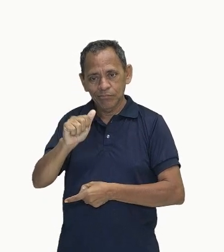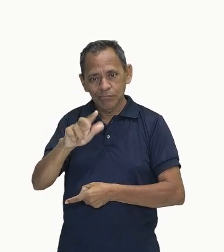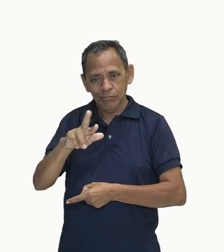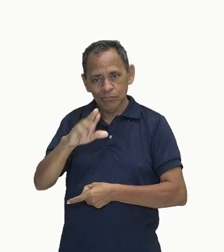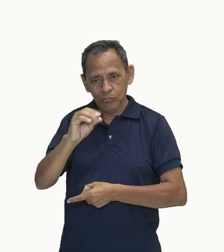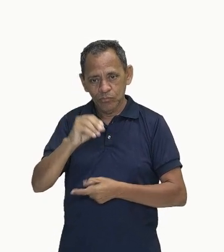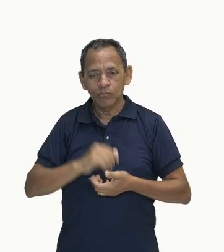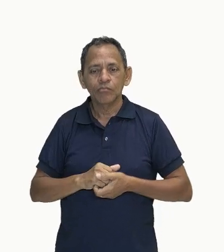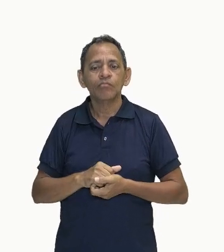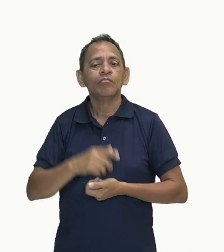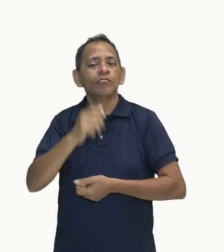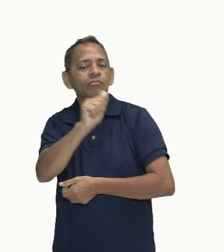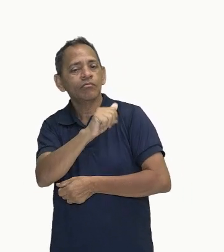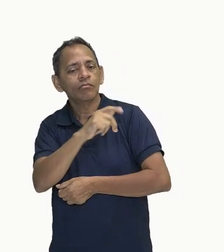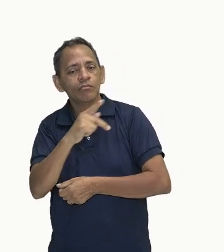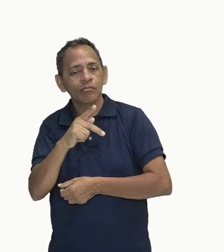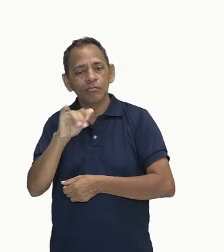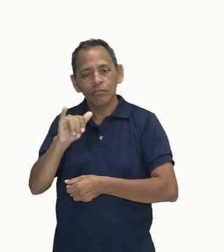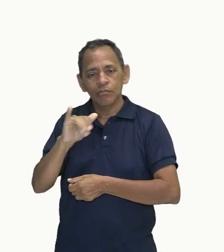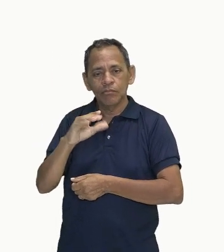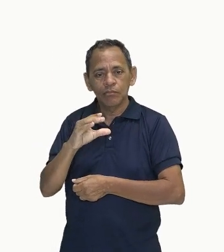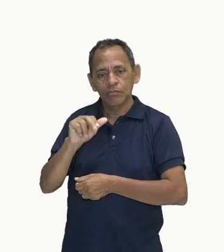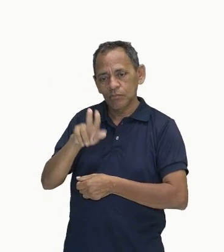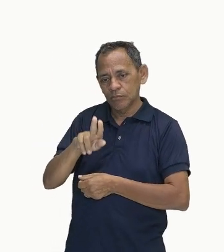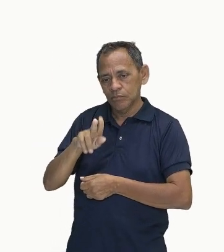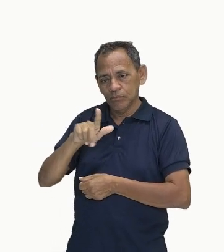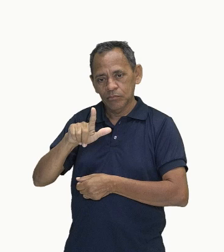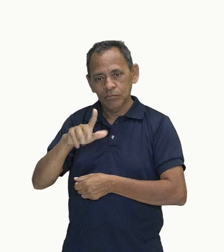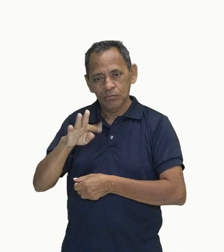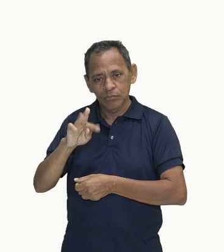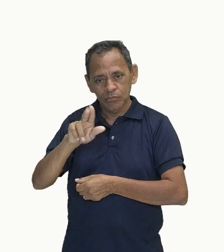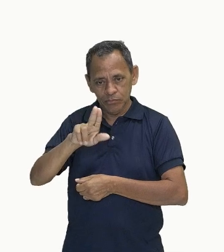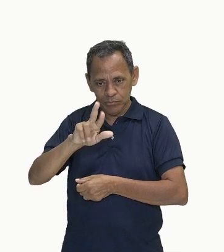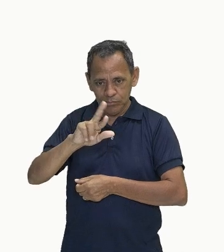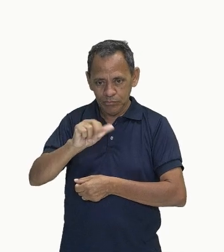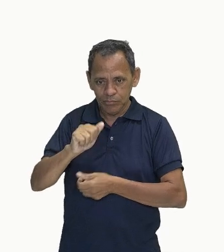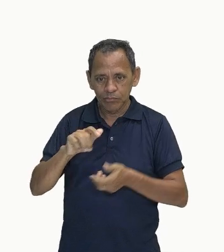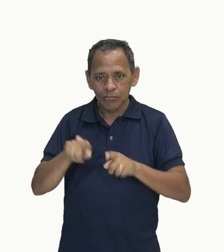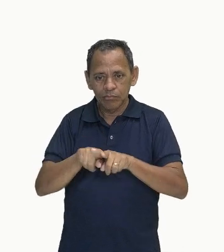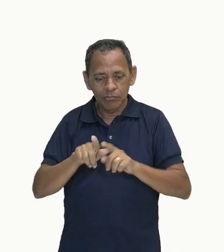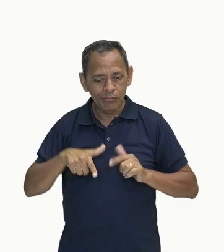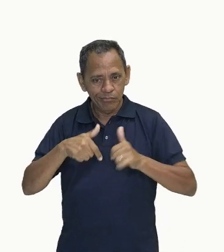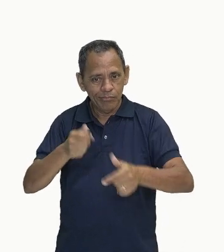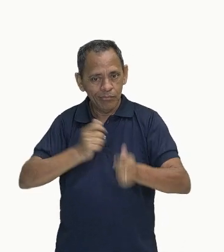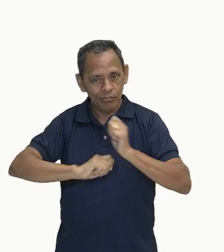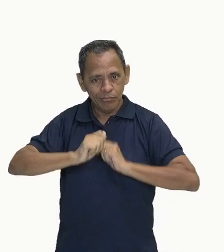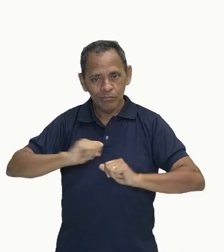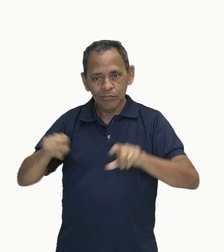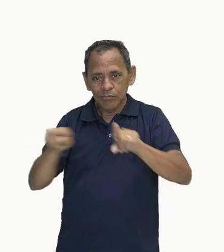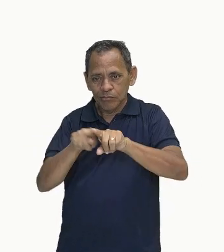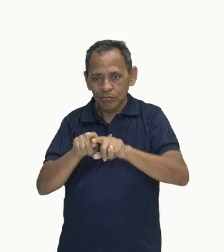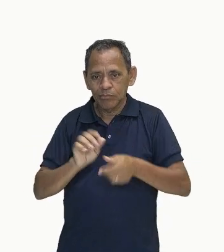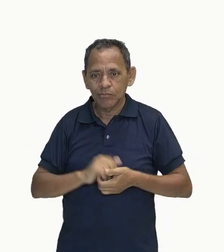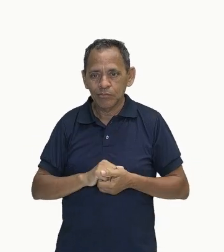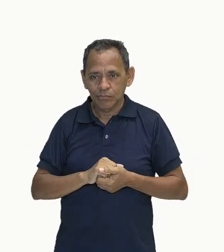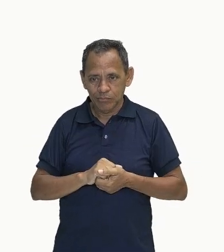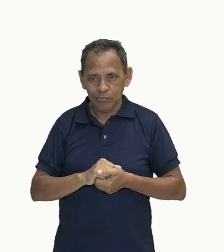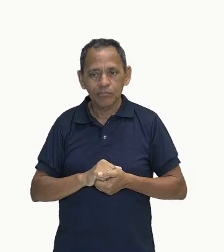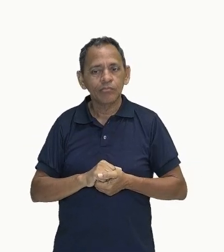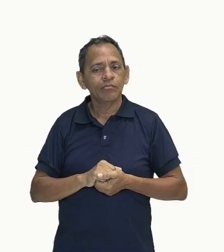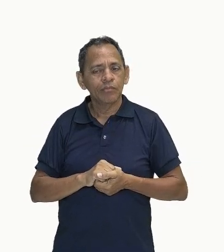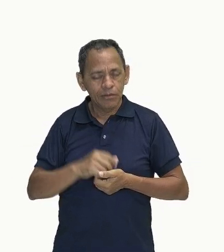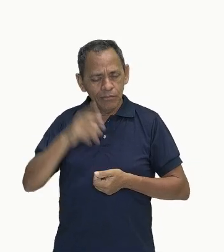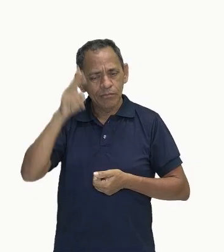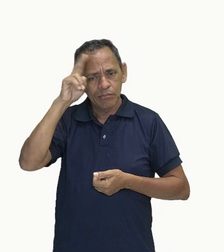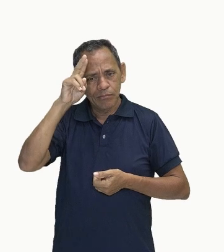aquicultura em um espaço confinado e controlado. Então, essas atividades econômicas, apenas para a gente rever os conceitos e